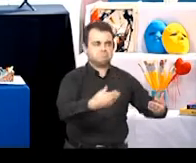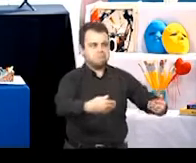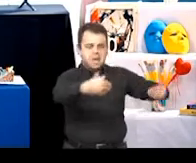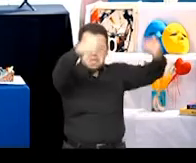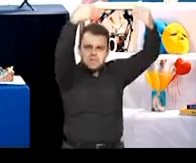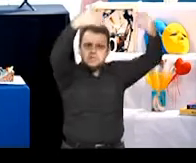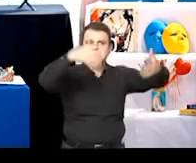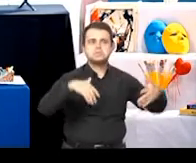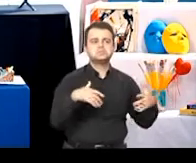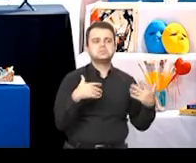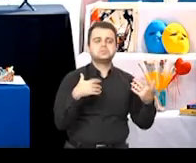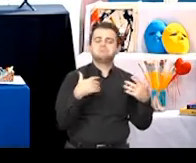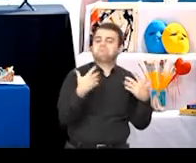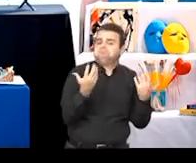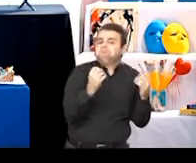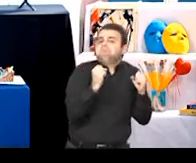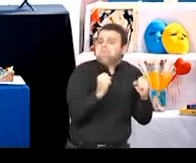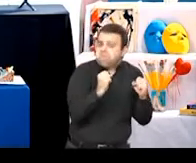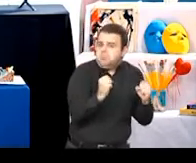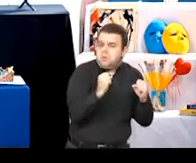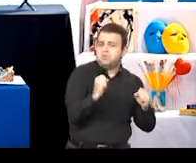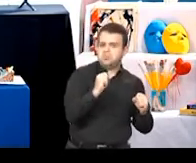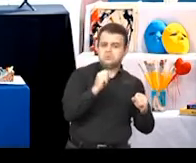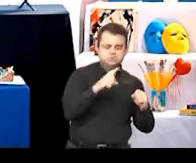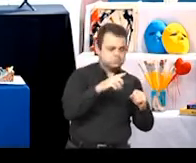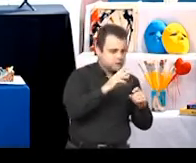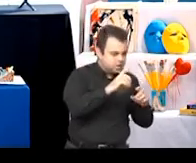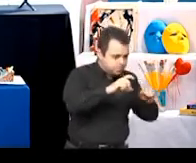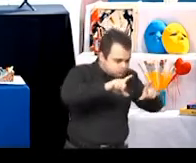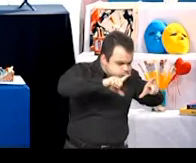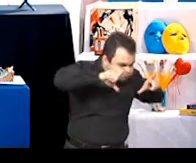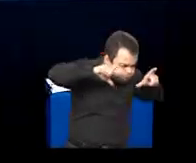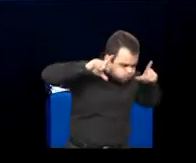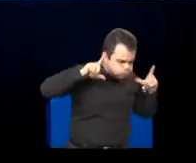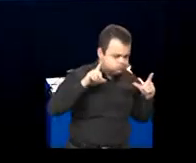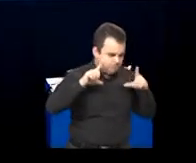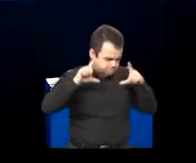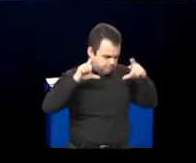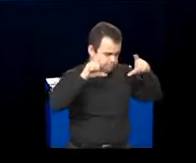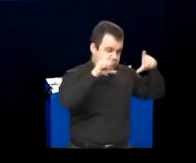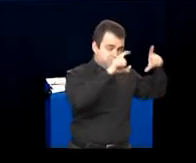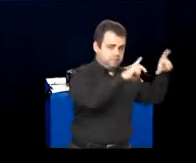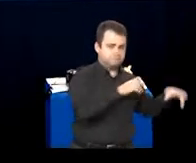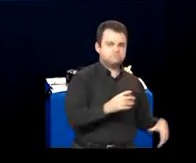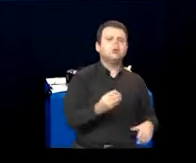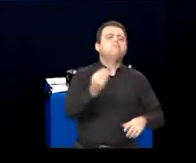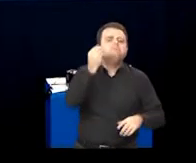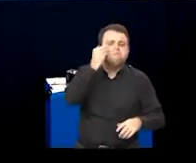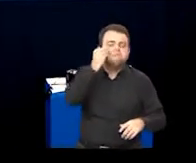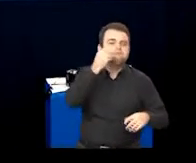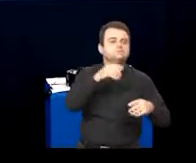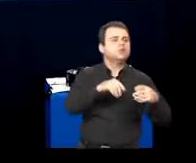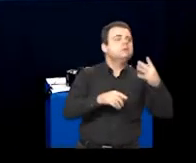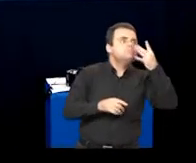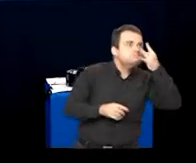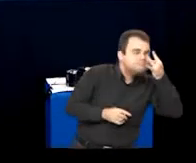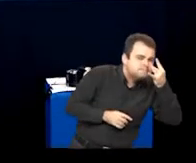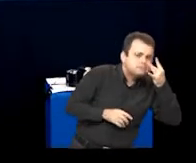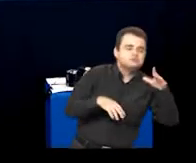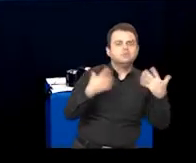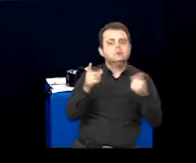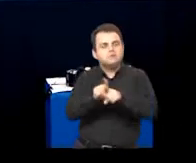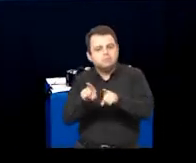ou você pode usar o recurso do zoom, aproximando a imagem. O legal é que você experimente as duas possibilidades